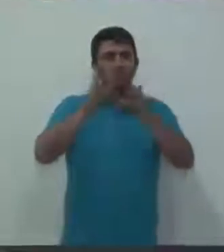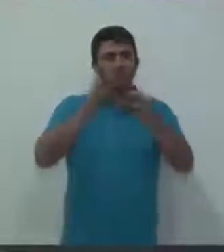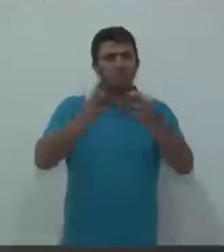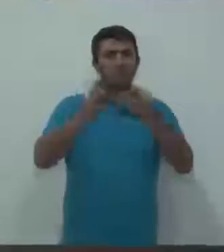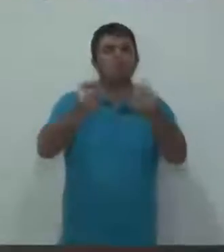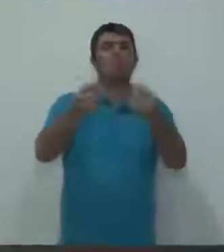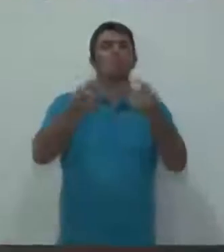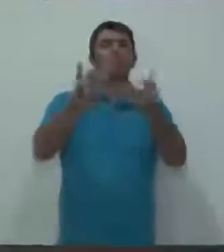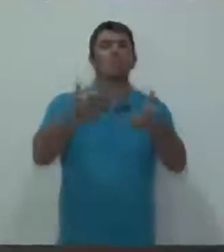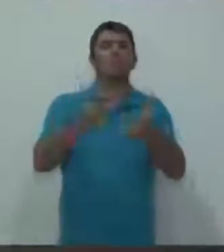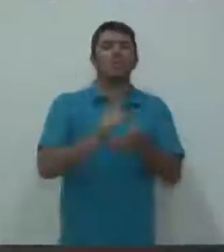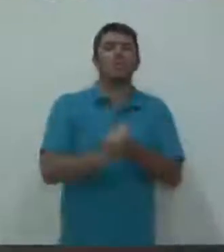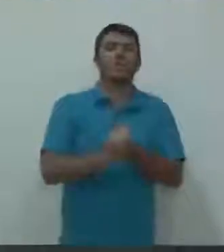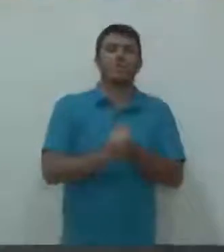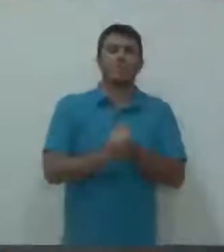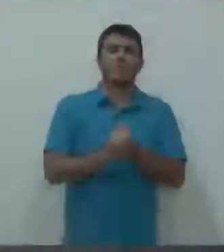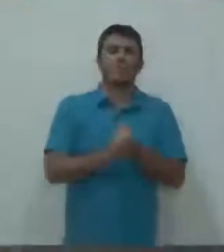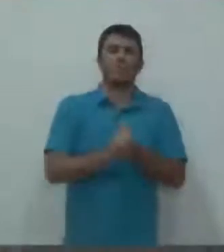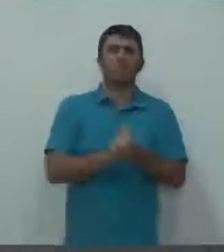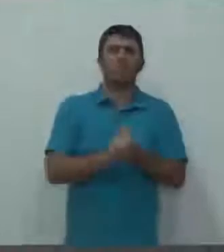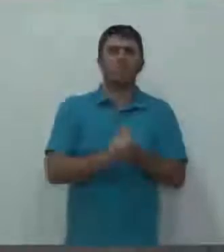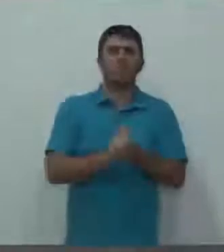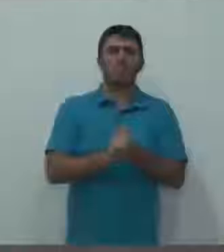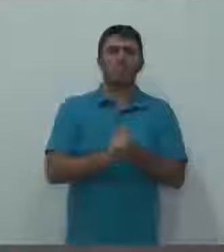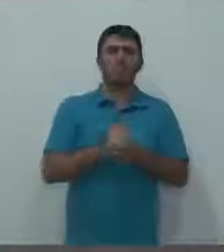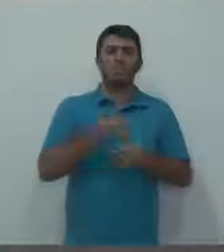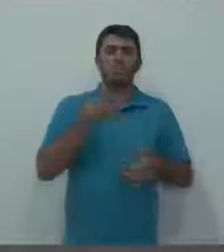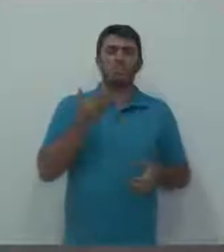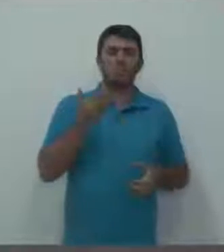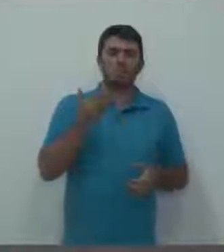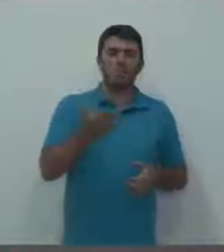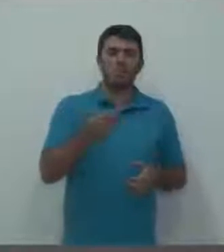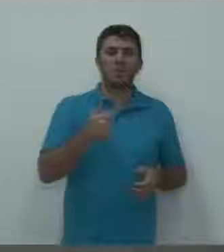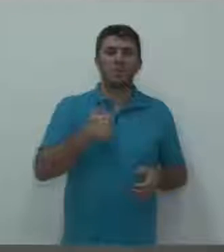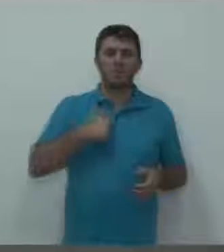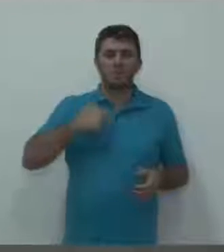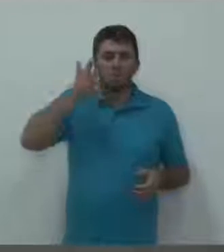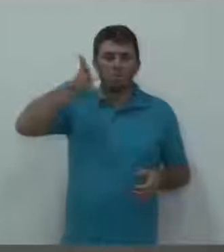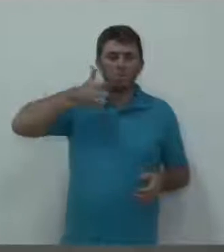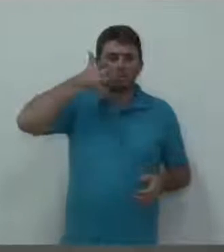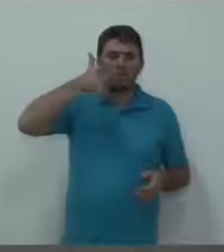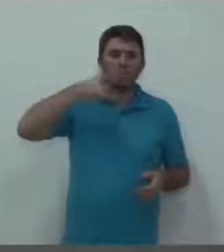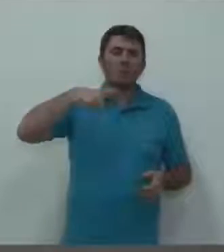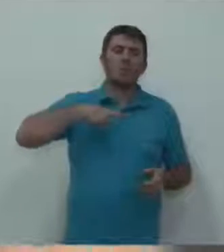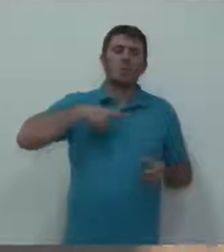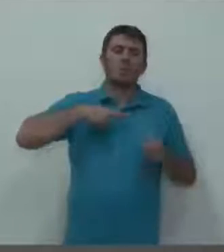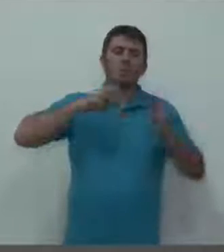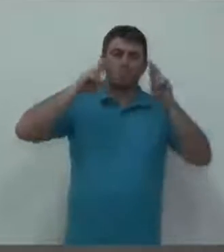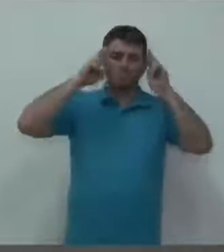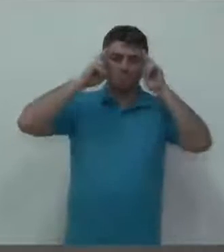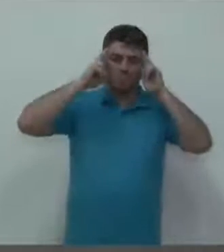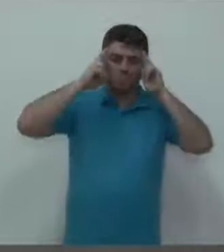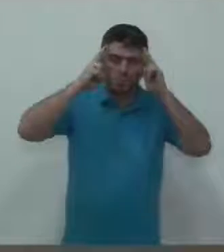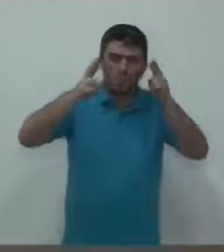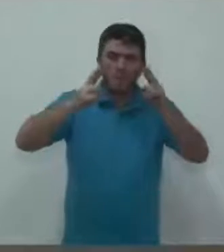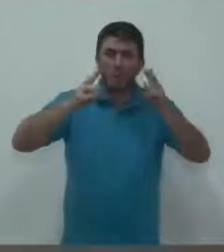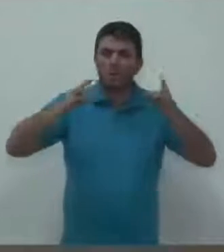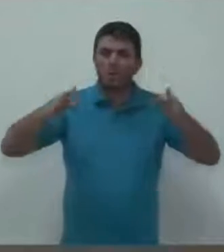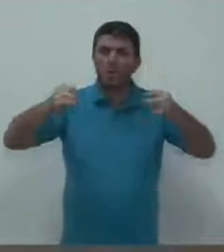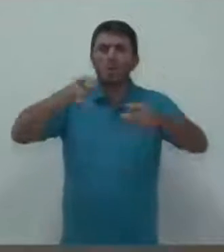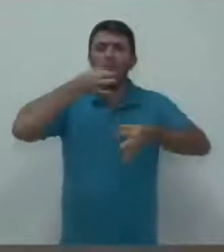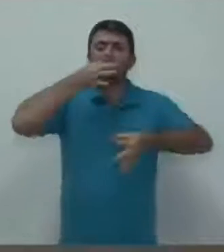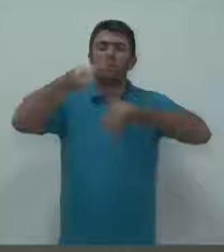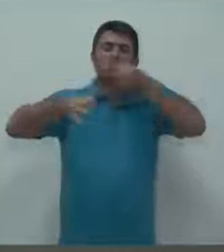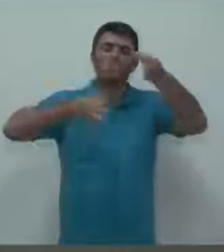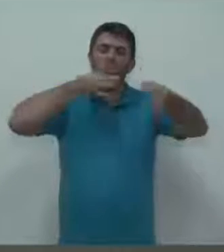reitero também, como todos disseram aqui, que quando trago minhas ponderações aqui, com o maior respeito e a todas as opiniões.